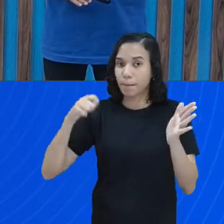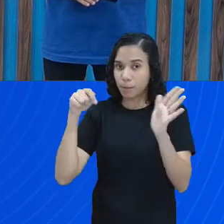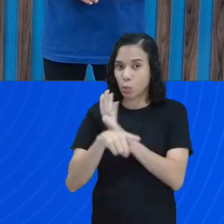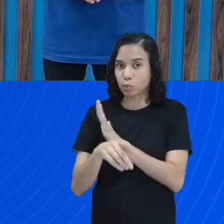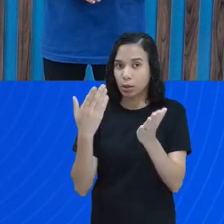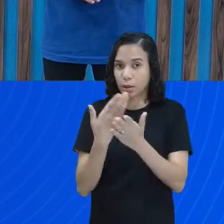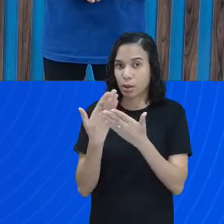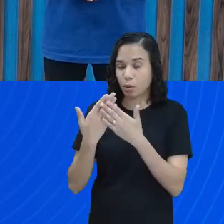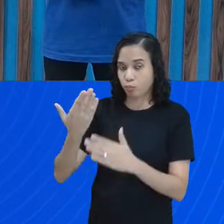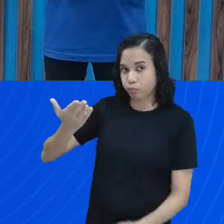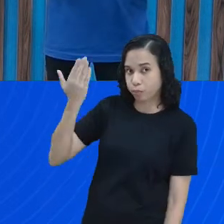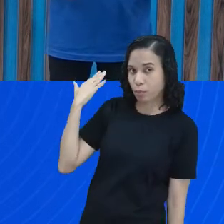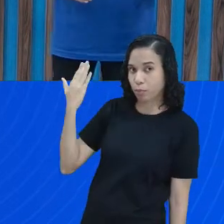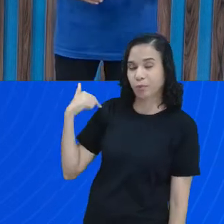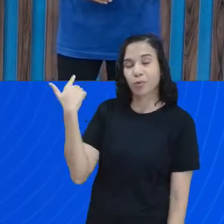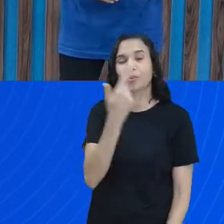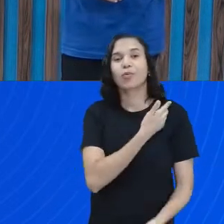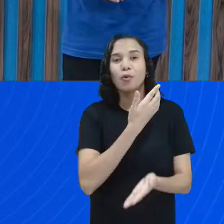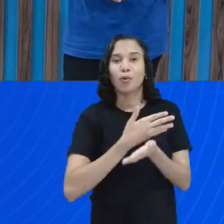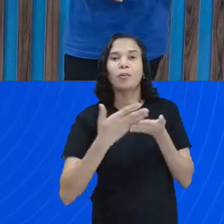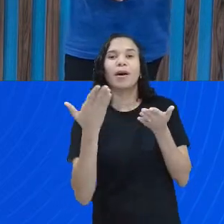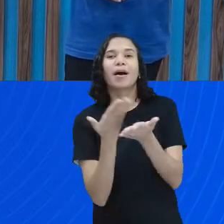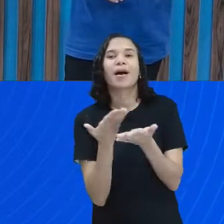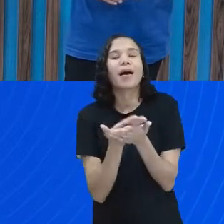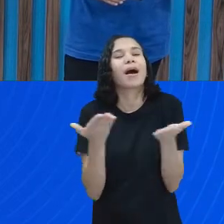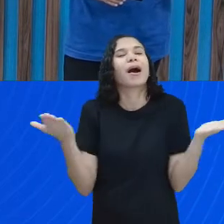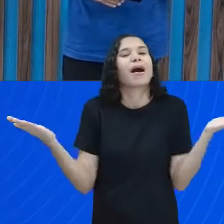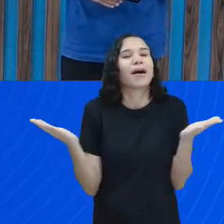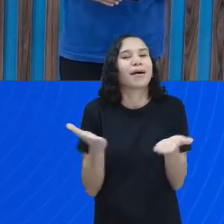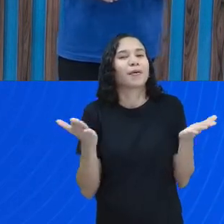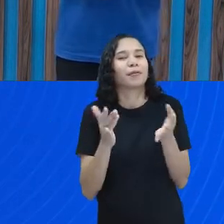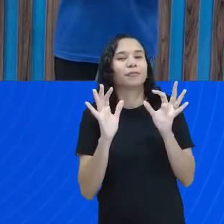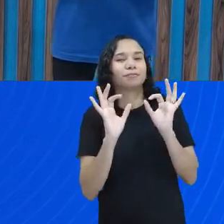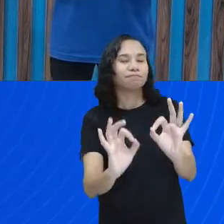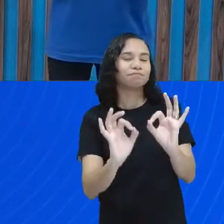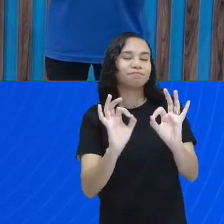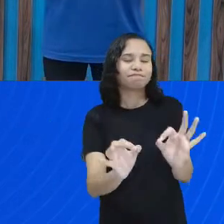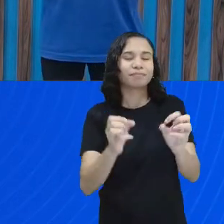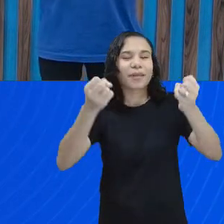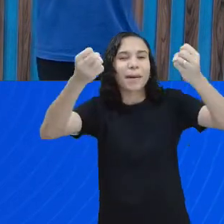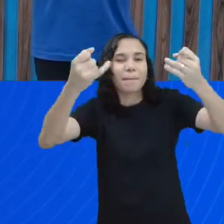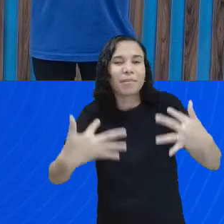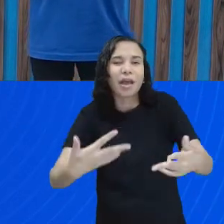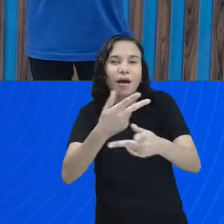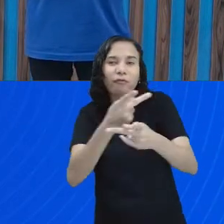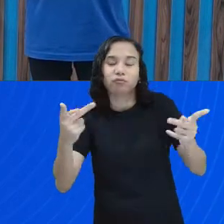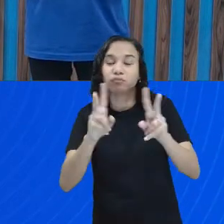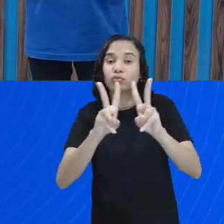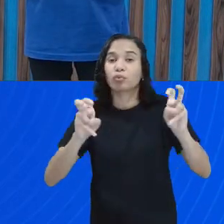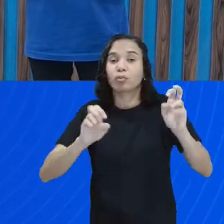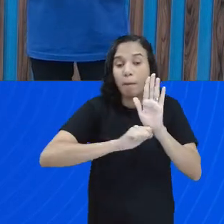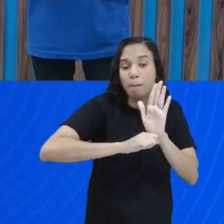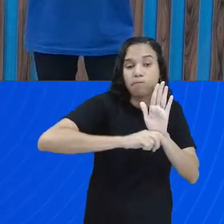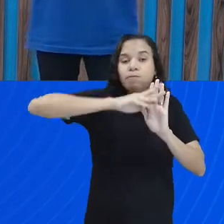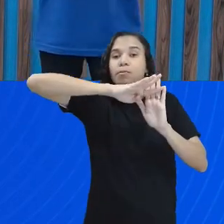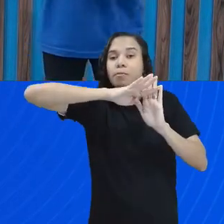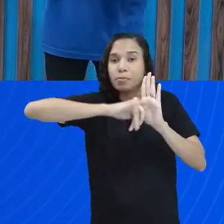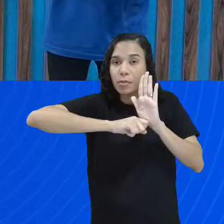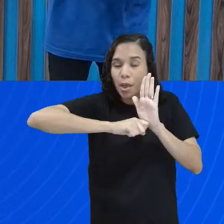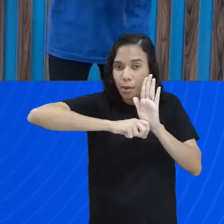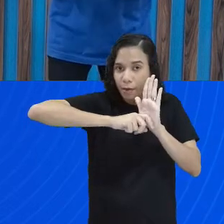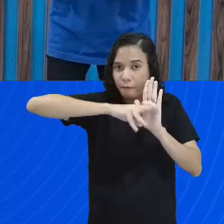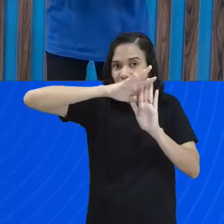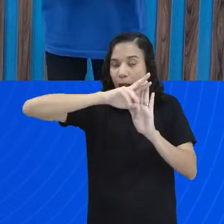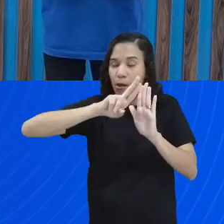aula anterior. A gente vai entrar aqui na nossa aula de agora. E aí eu quero falar com vocês um pouquinho de capacidade.